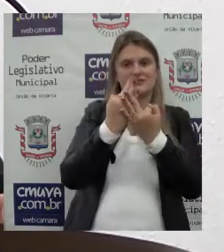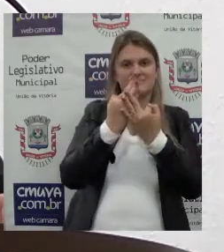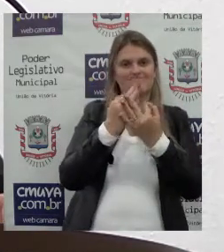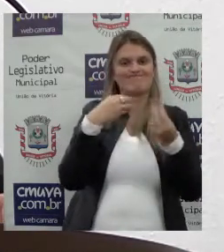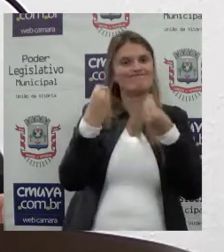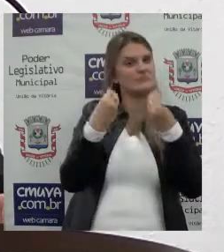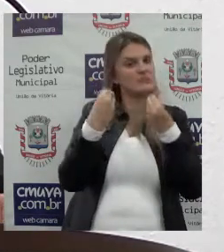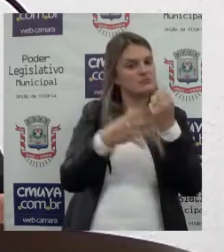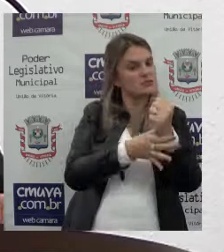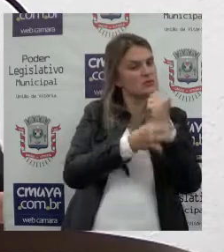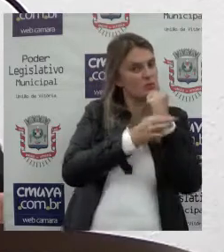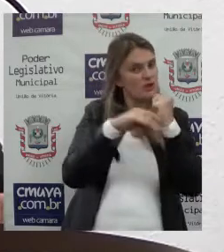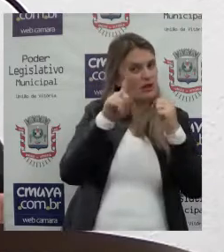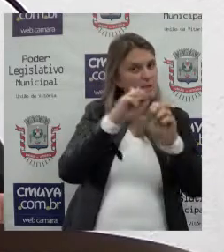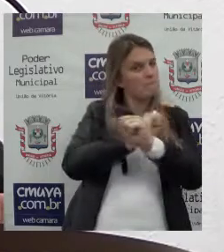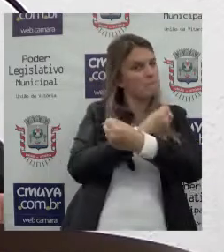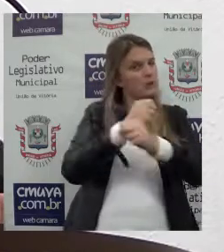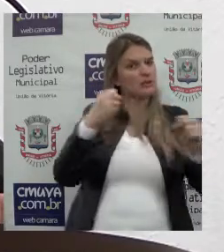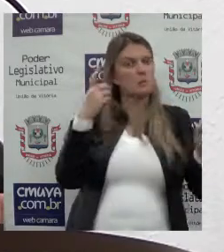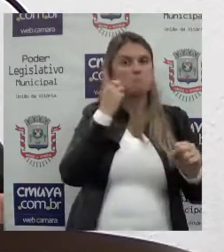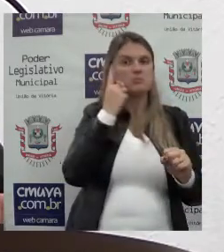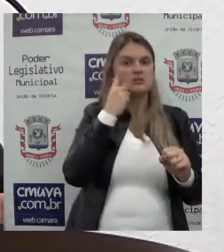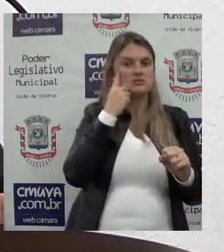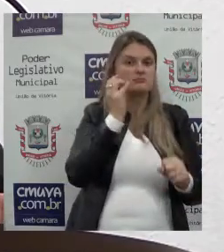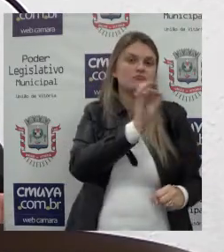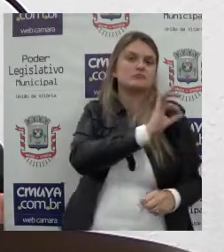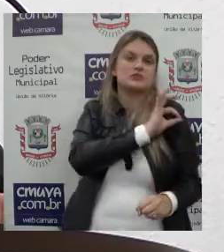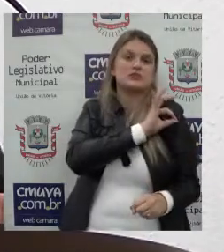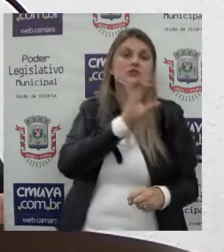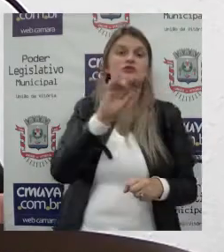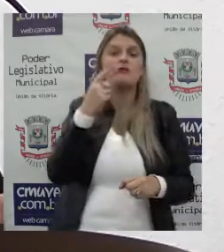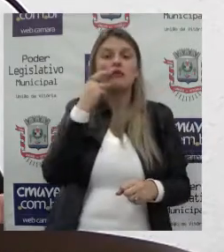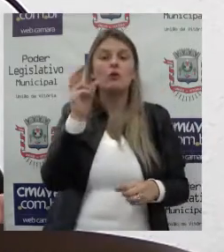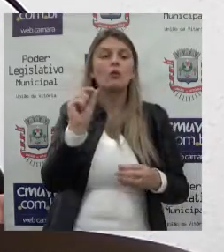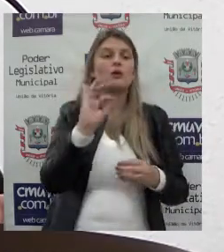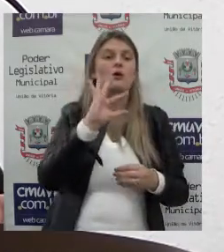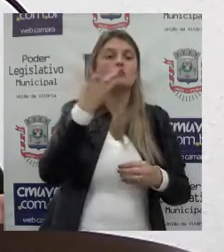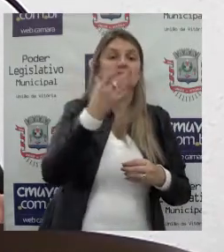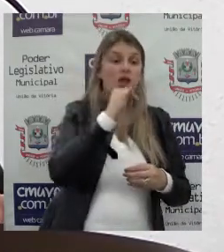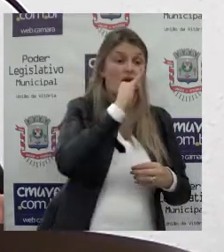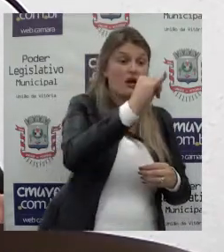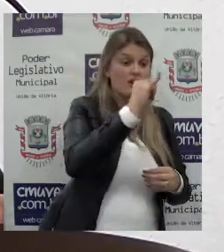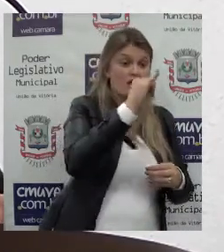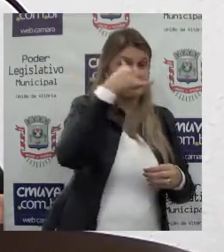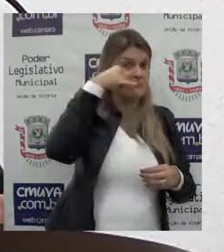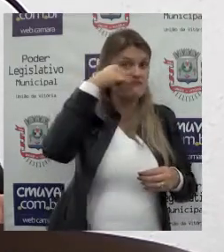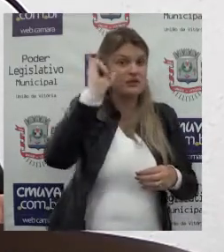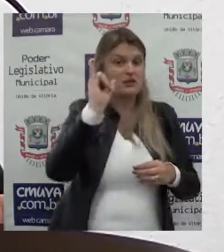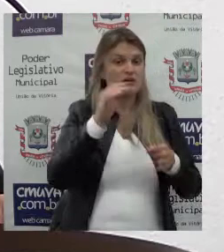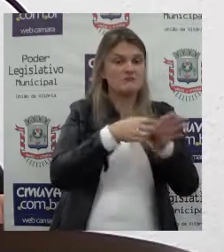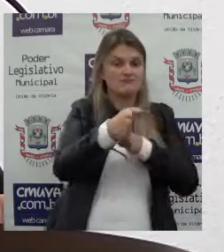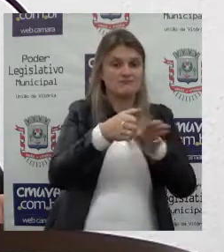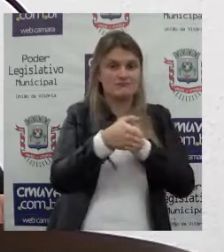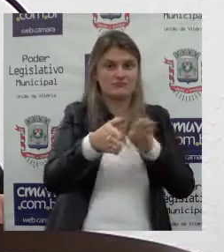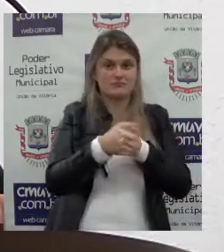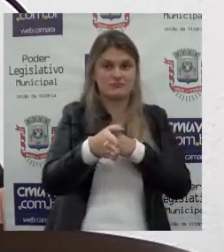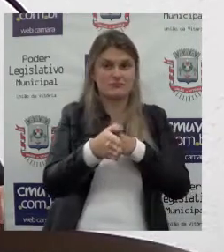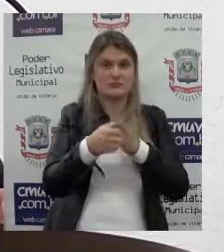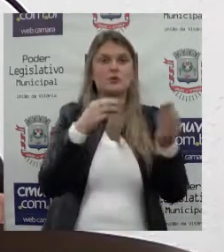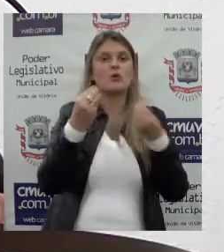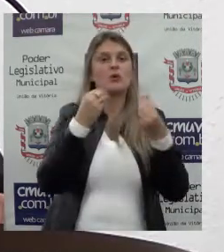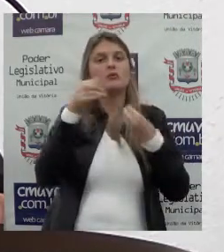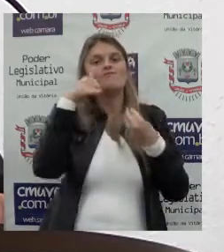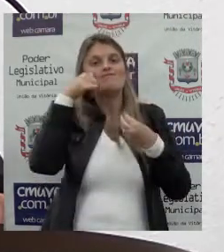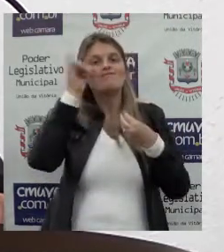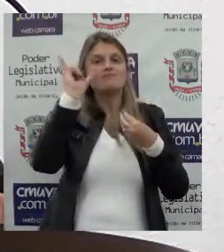isso. Então o fator da segurança ele é muito mais amplo que se imagina. Para a Polícia Militar só cabe atender a ocorrência ou prevenir. Mas como